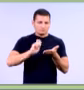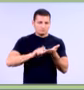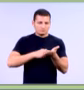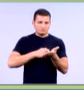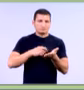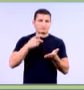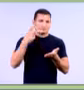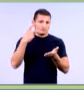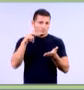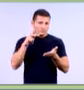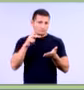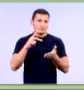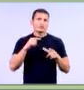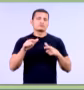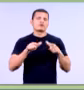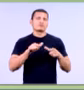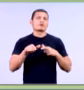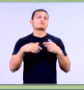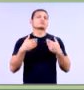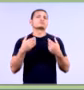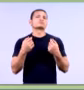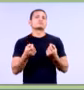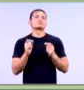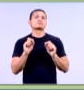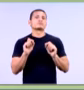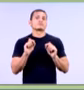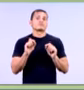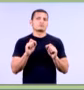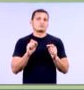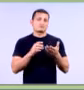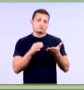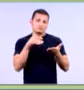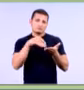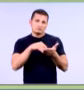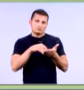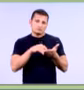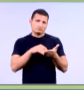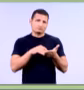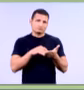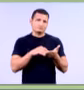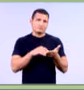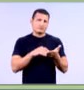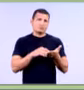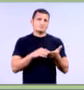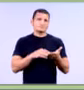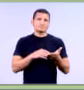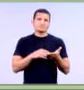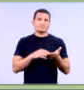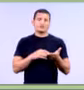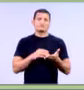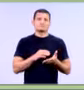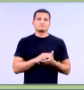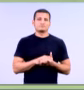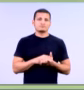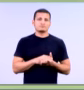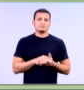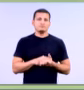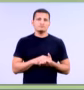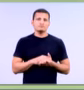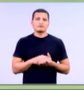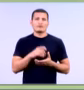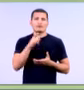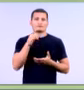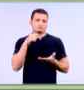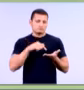seu cargo aqui embaixo, porque se esse destinatário quiser entrar em contato com você, ele vai saber que você é chefe da secretaria